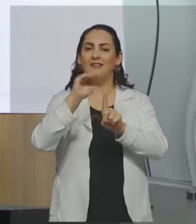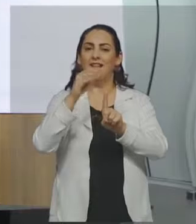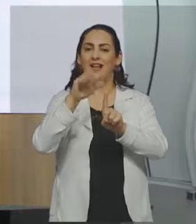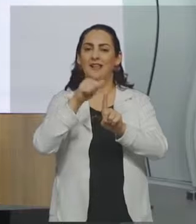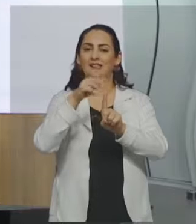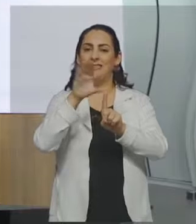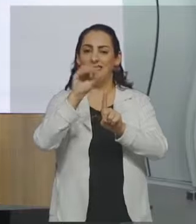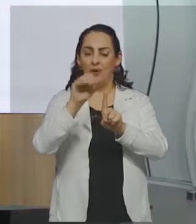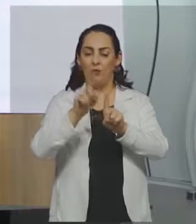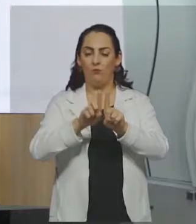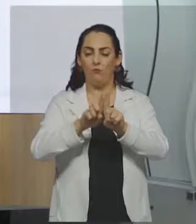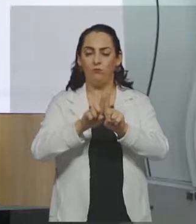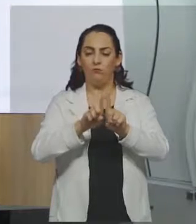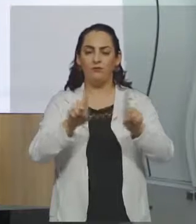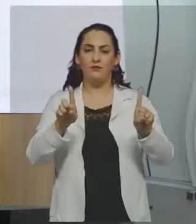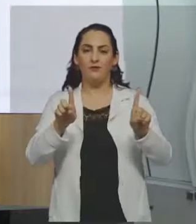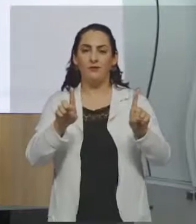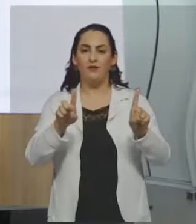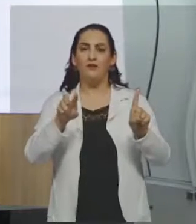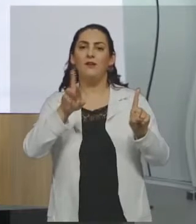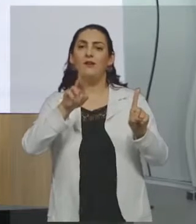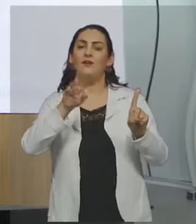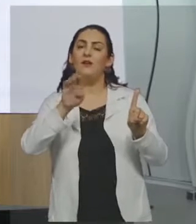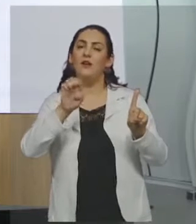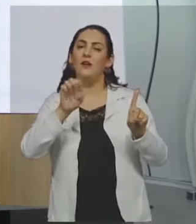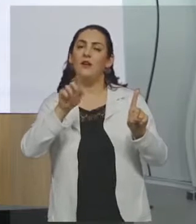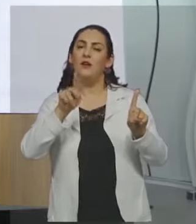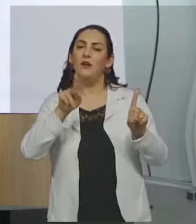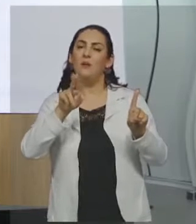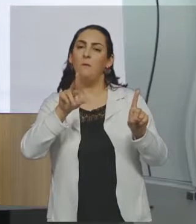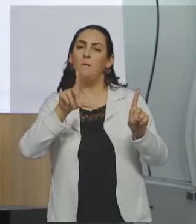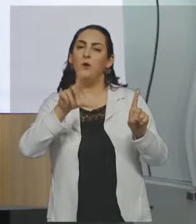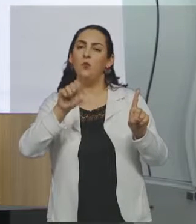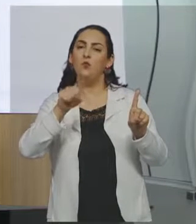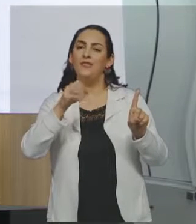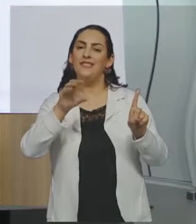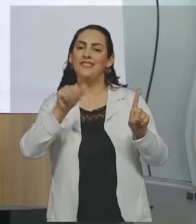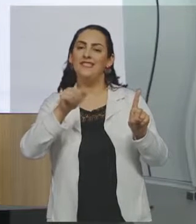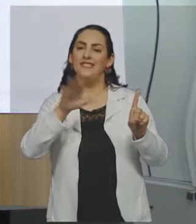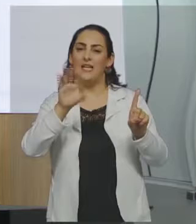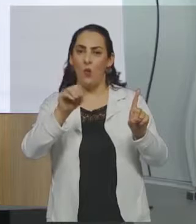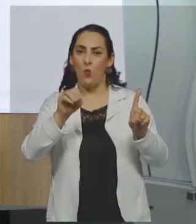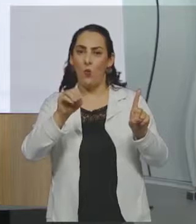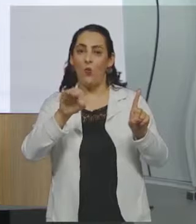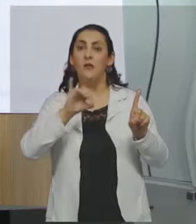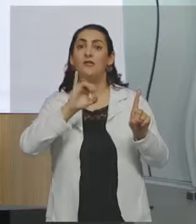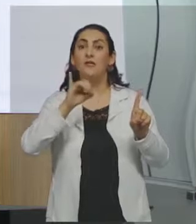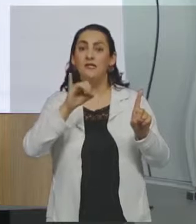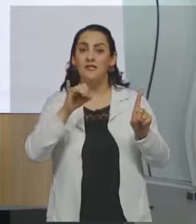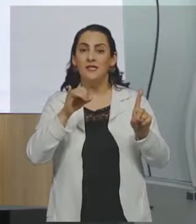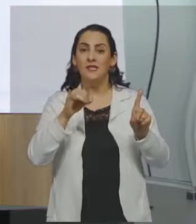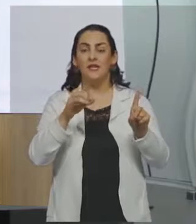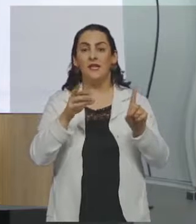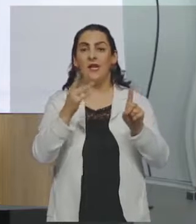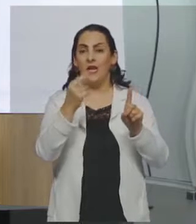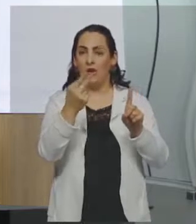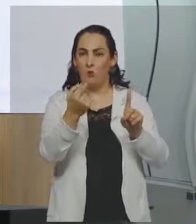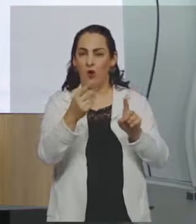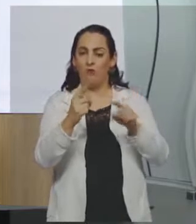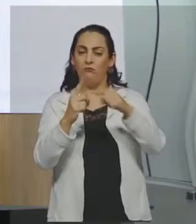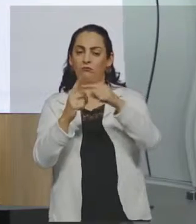cargas iguais, eu tenho que elas se repelem. Se eu tenho cargas diferentes, elas se atraem. E o que